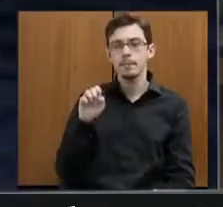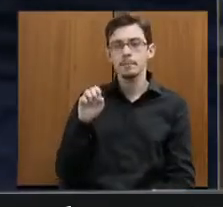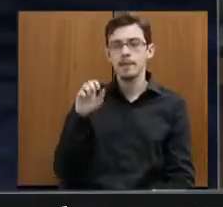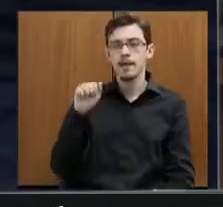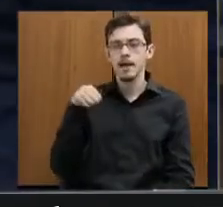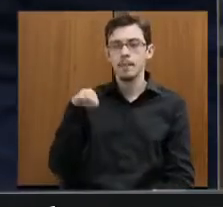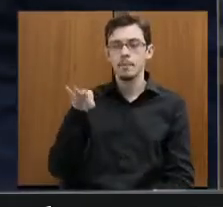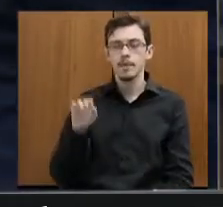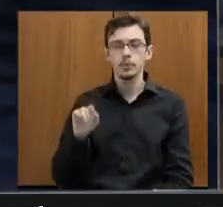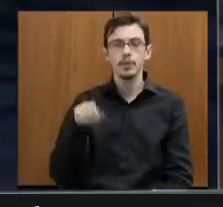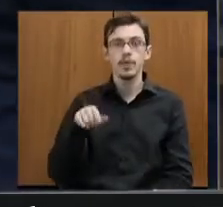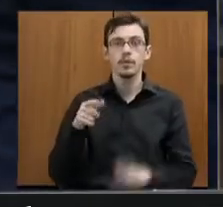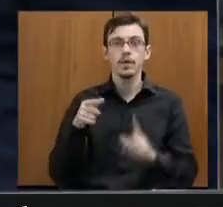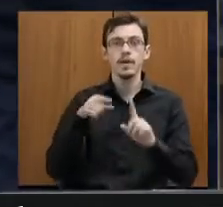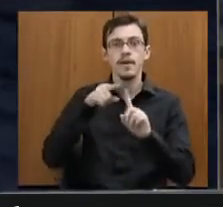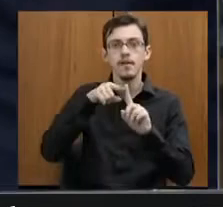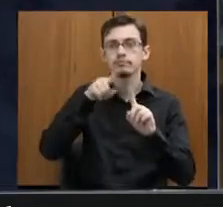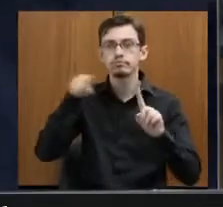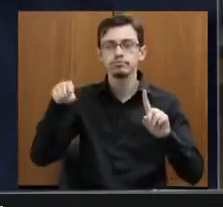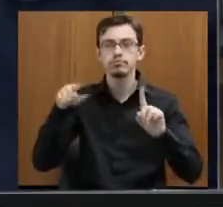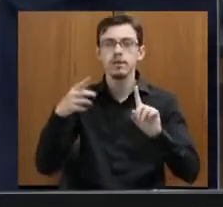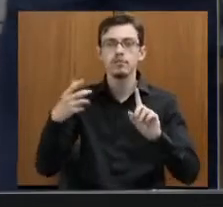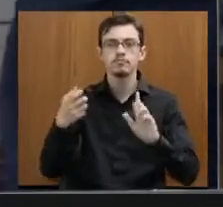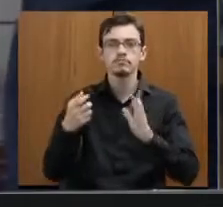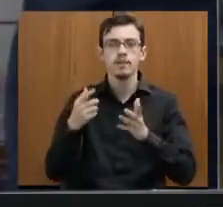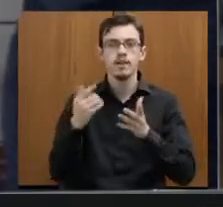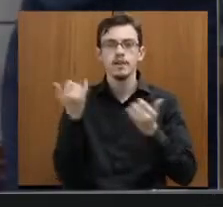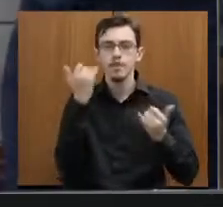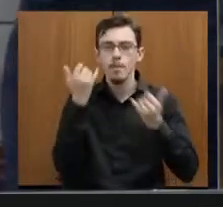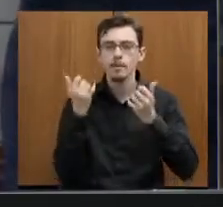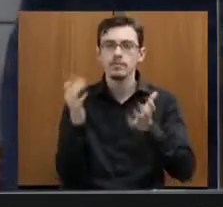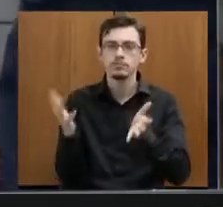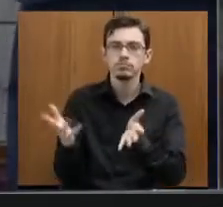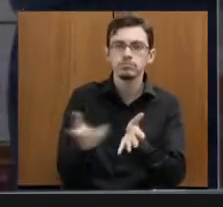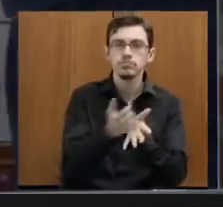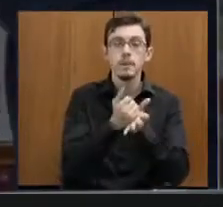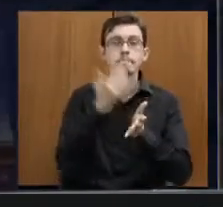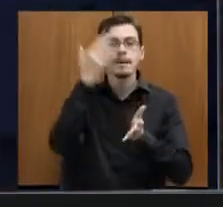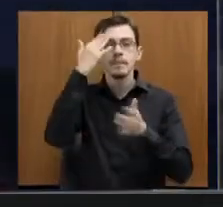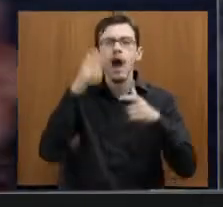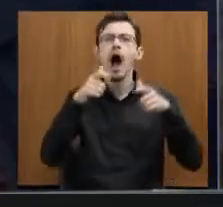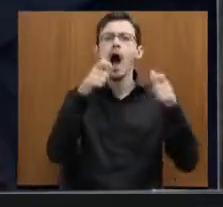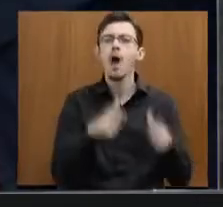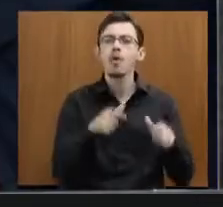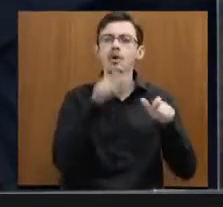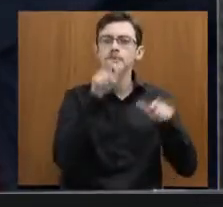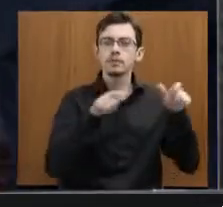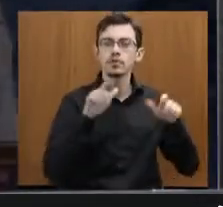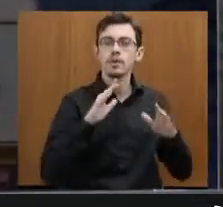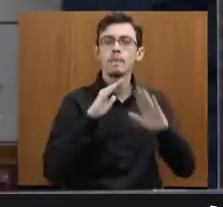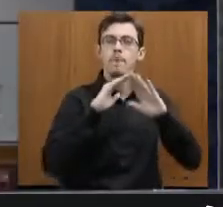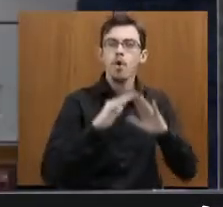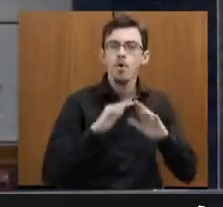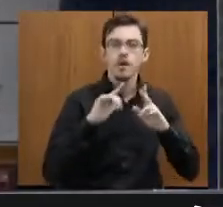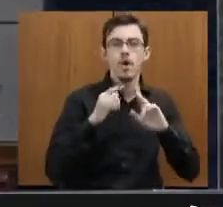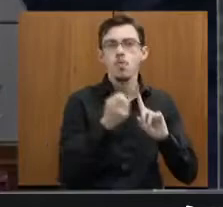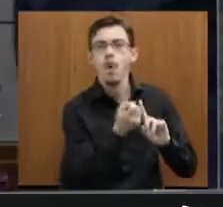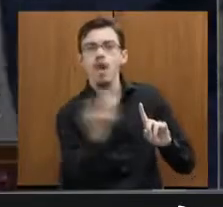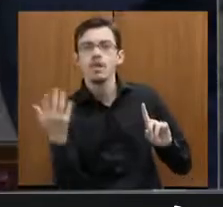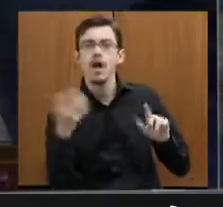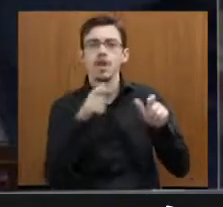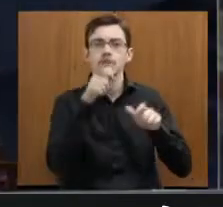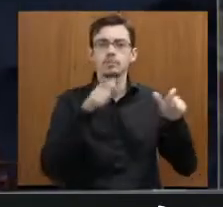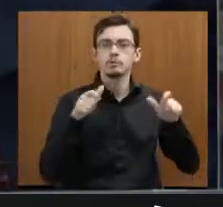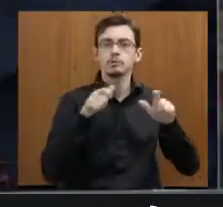quem somos como estamos e onde estamos né que quando vai falar de política pública você tem que saber para quem que é onde estão essas